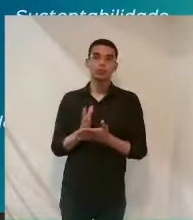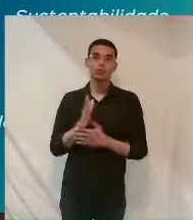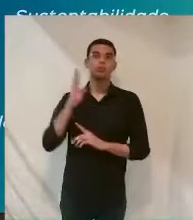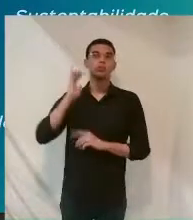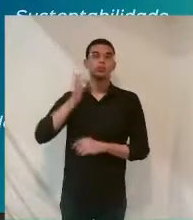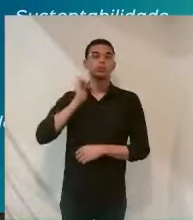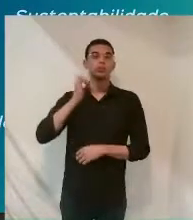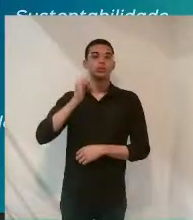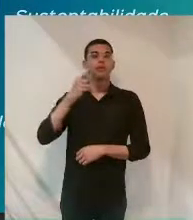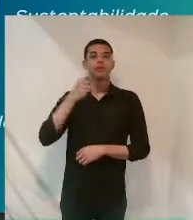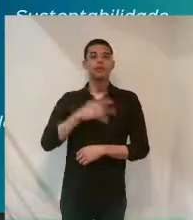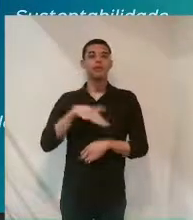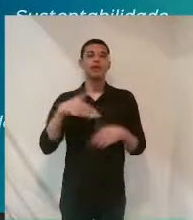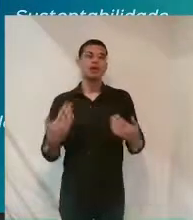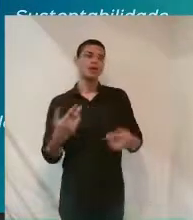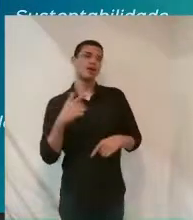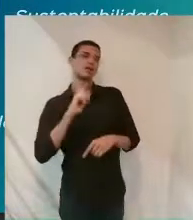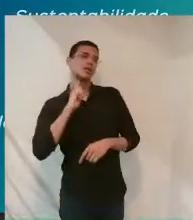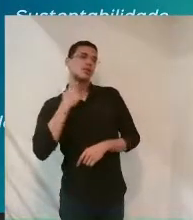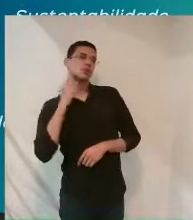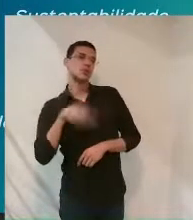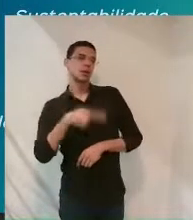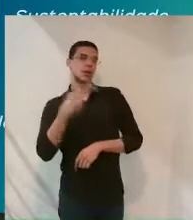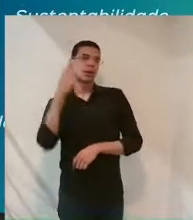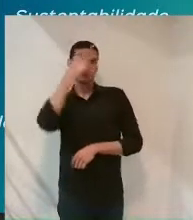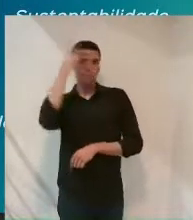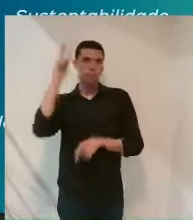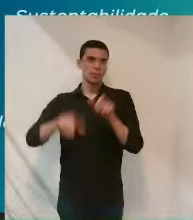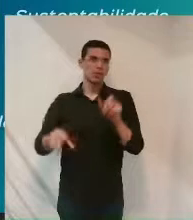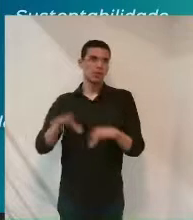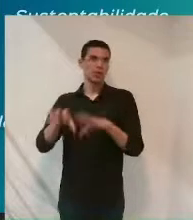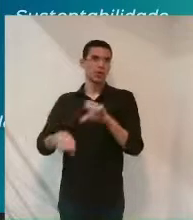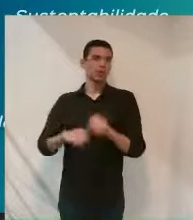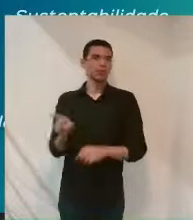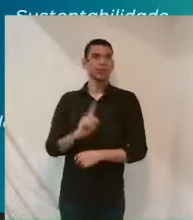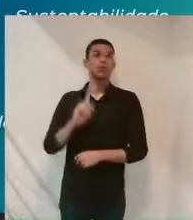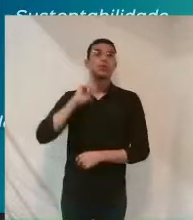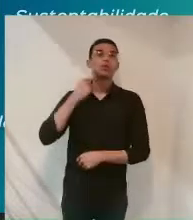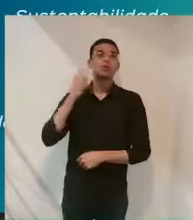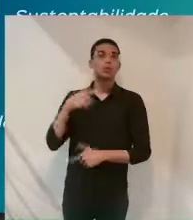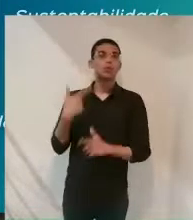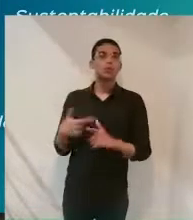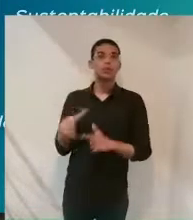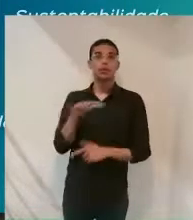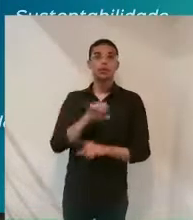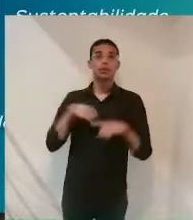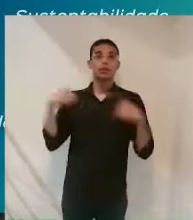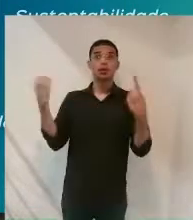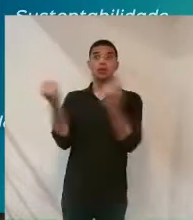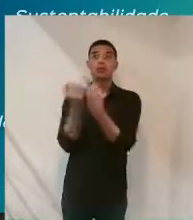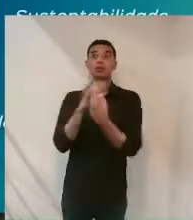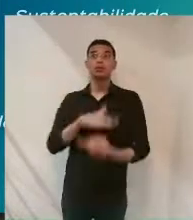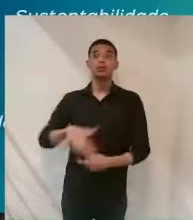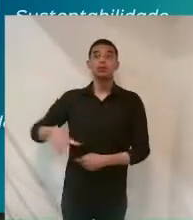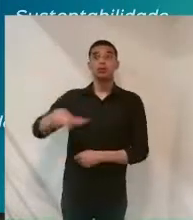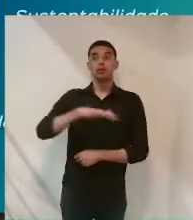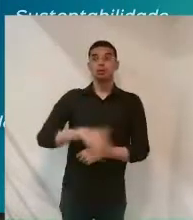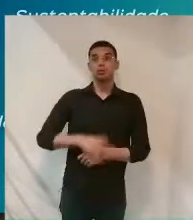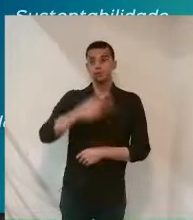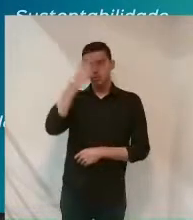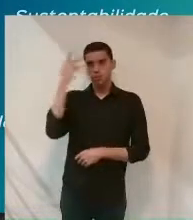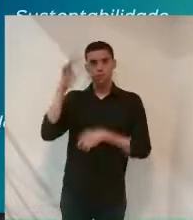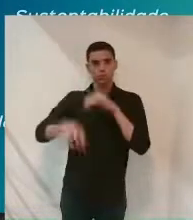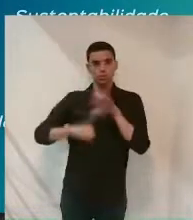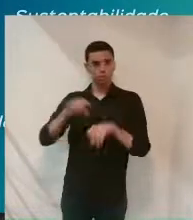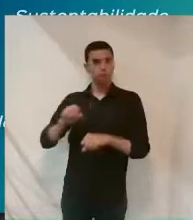que resíduo é coisa de catador. Resíduo é um problema da sociedade. E os catadores têm o seu espaço garantido